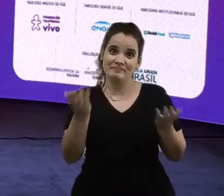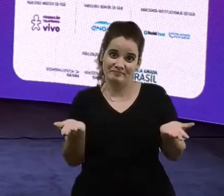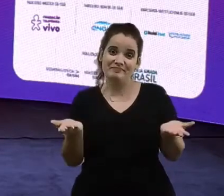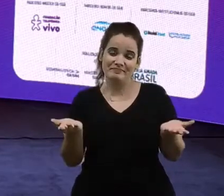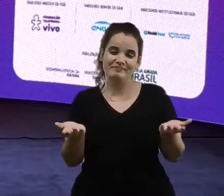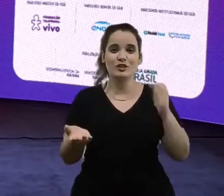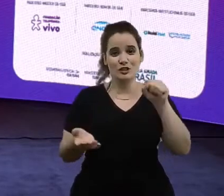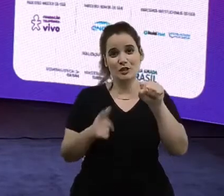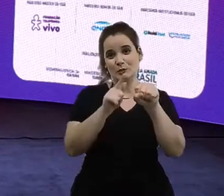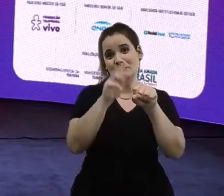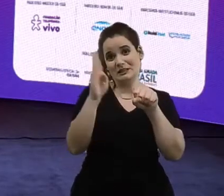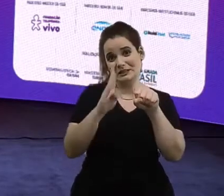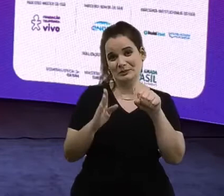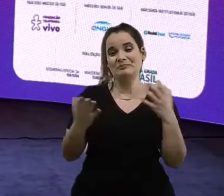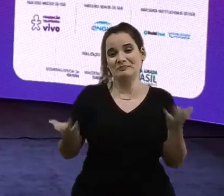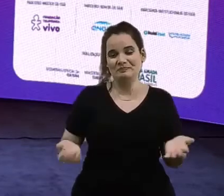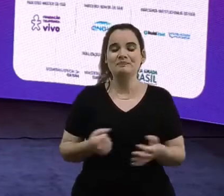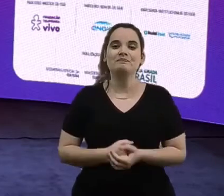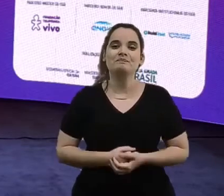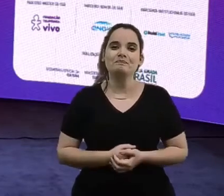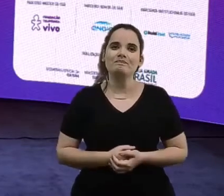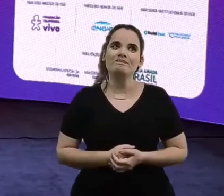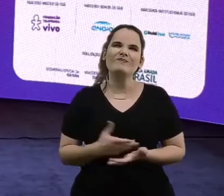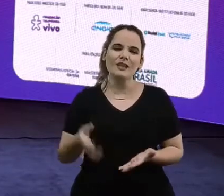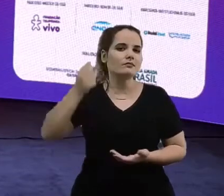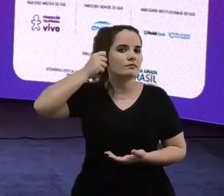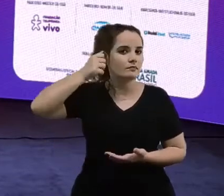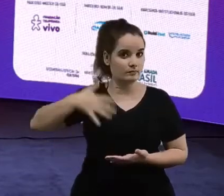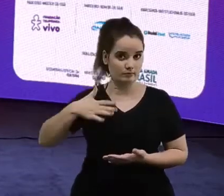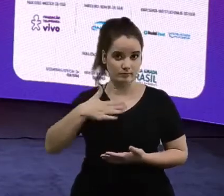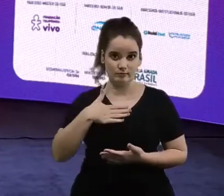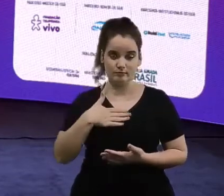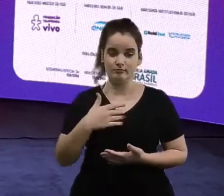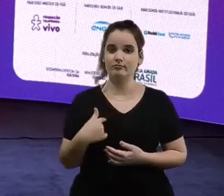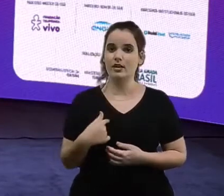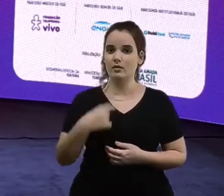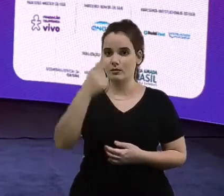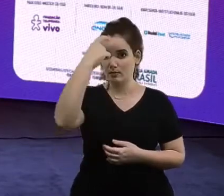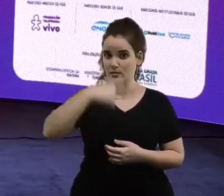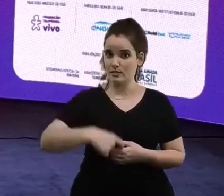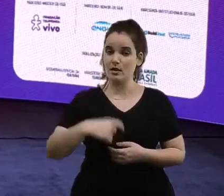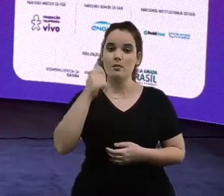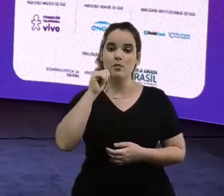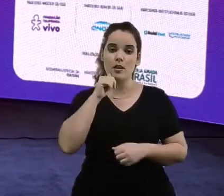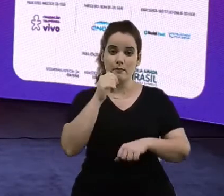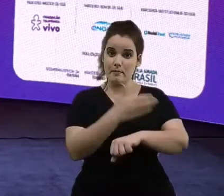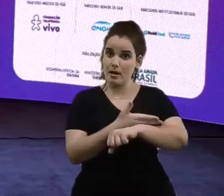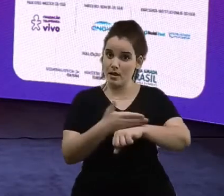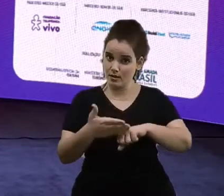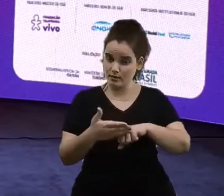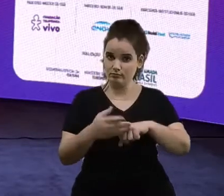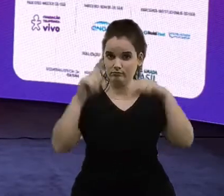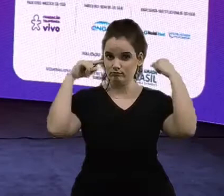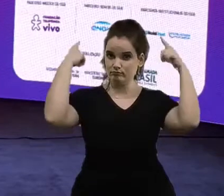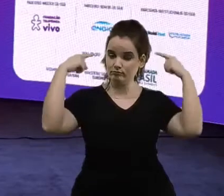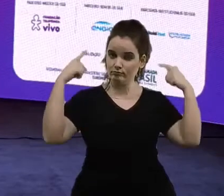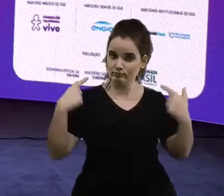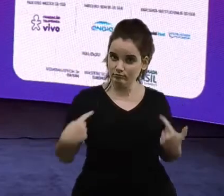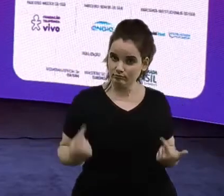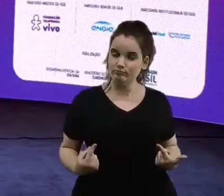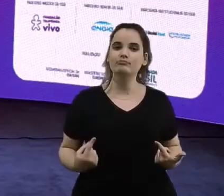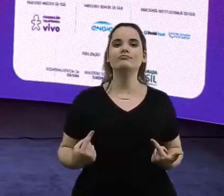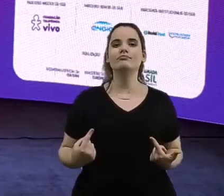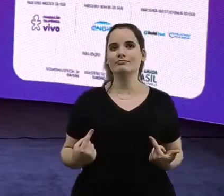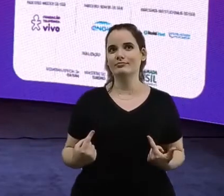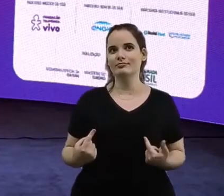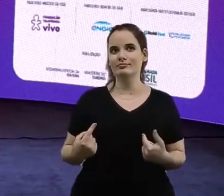né? Então, fazendo a minha audiodescrição, então eu sou uma mulher branca, de cabelos encaracolados, castanhos